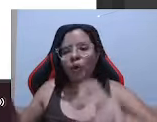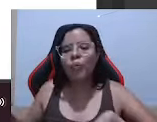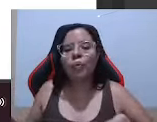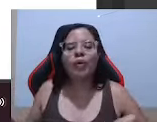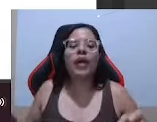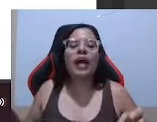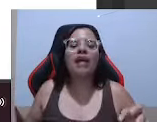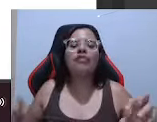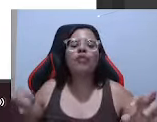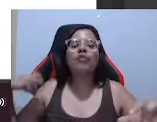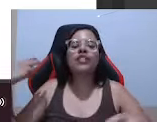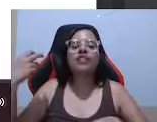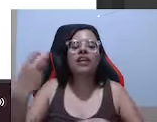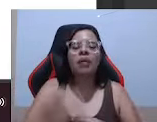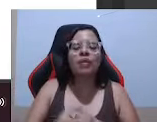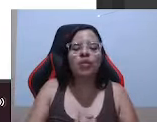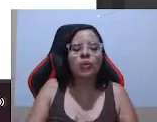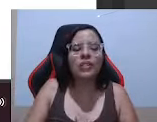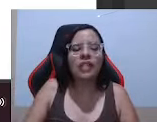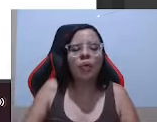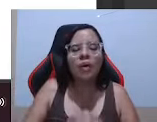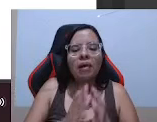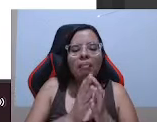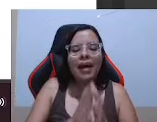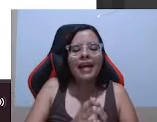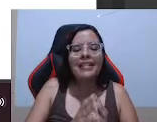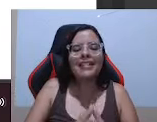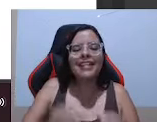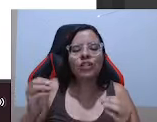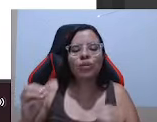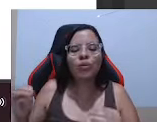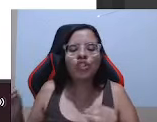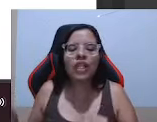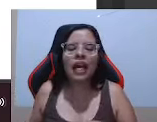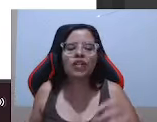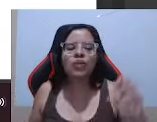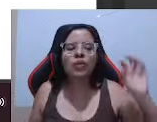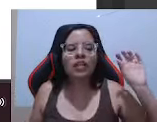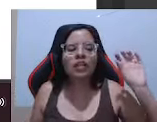do conteúdo bibliográfico, você vai dar uma solução para esse